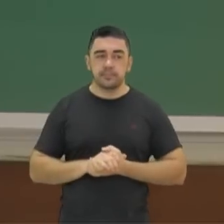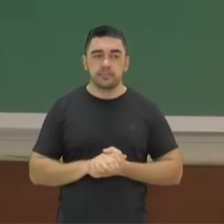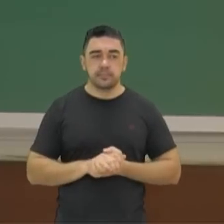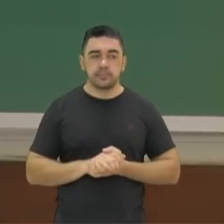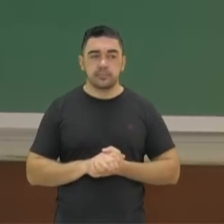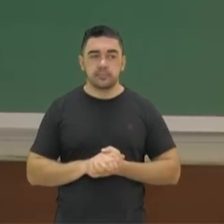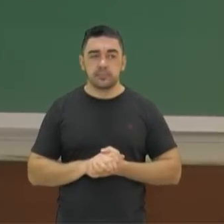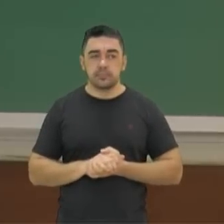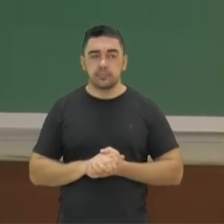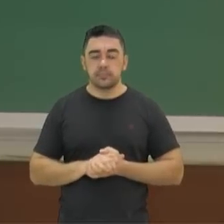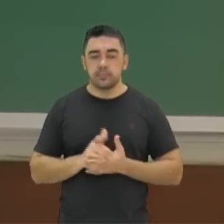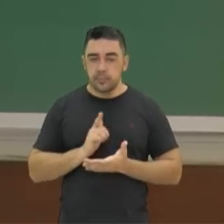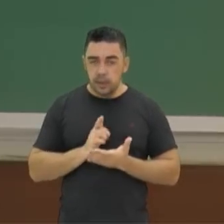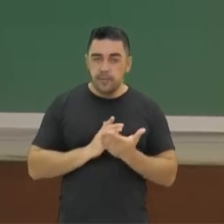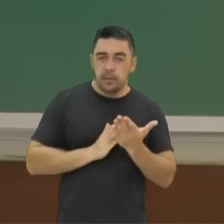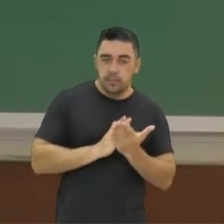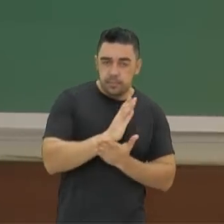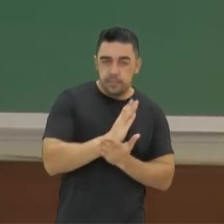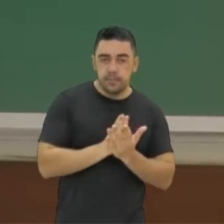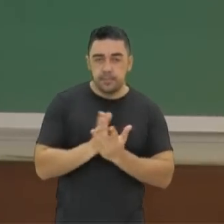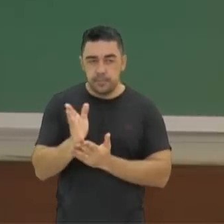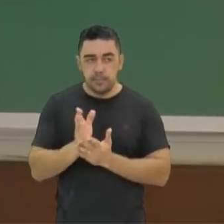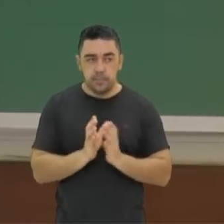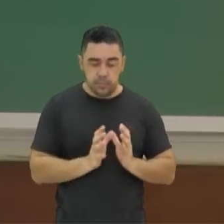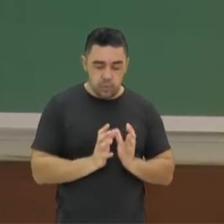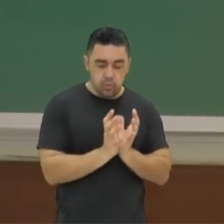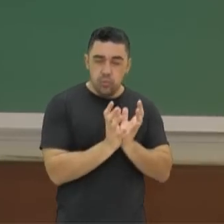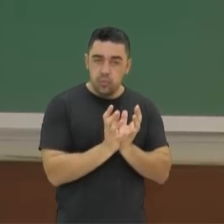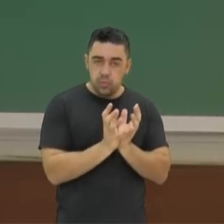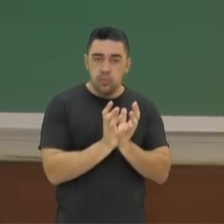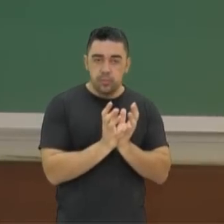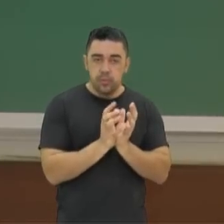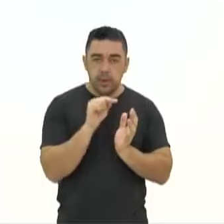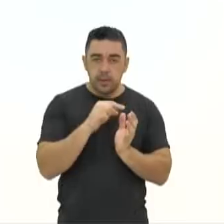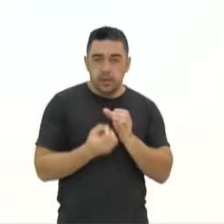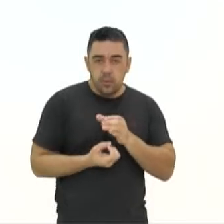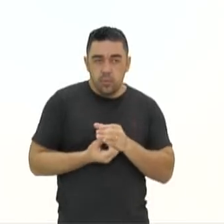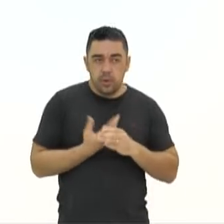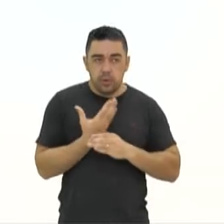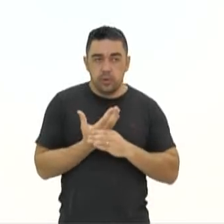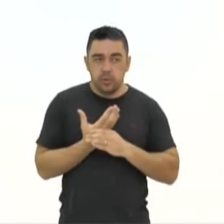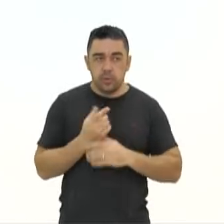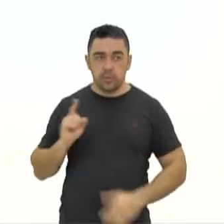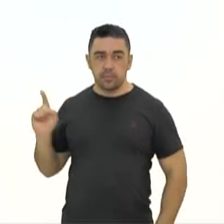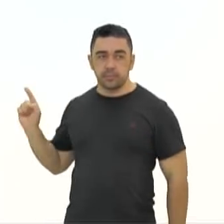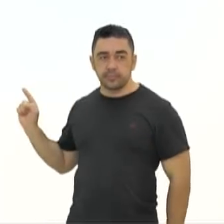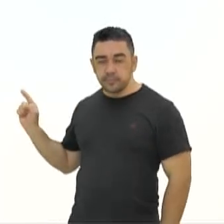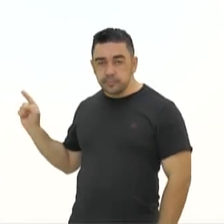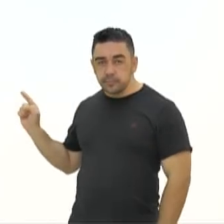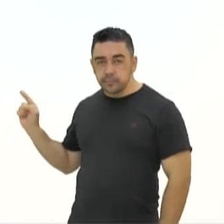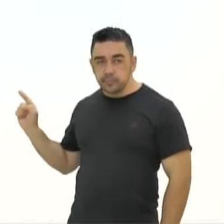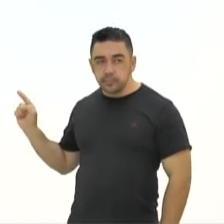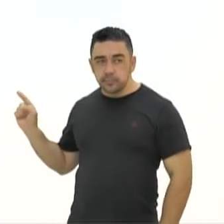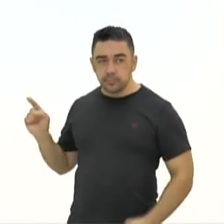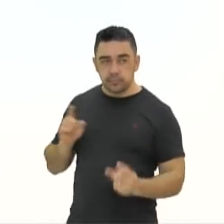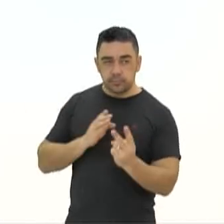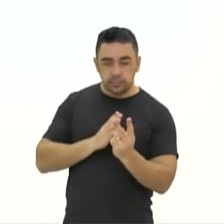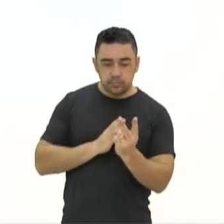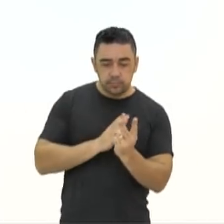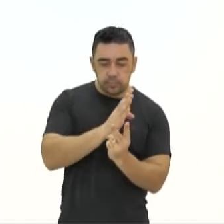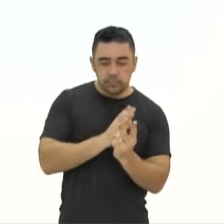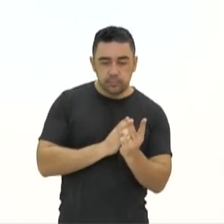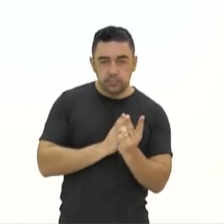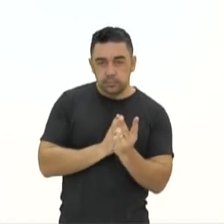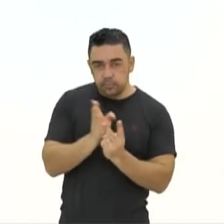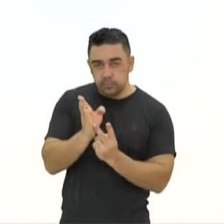só. Quando houve essa separação, essa espécie ancestral aqui deu origem, então, a dois grupos